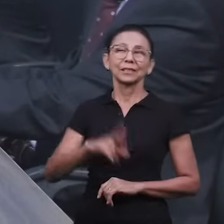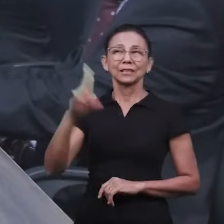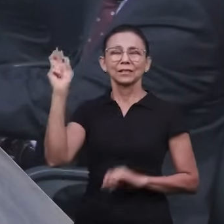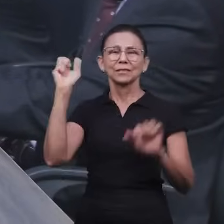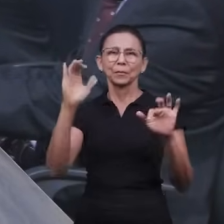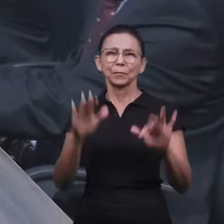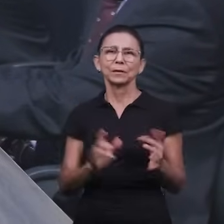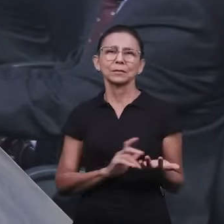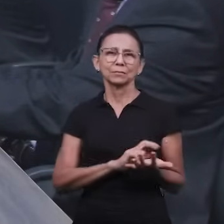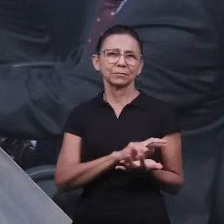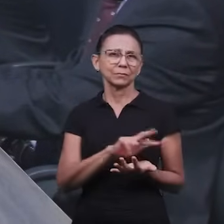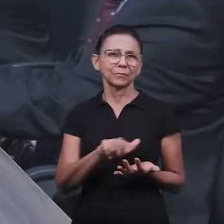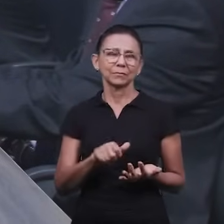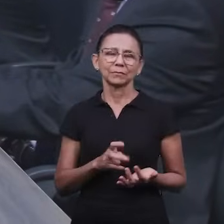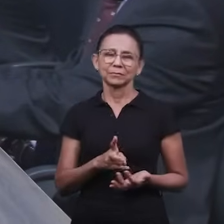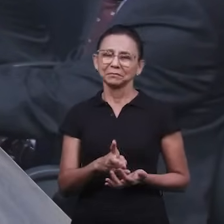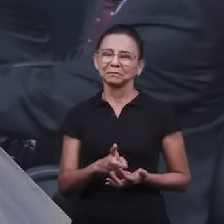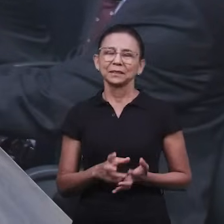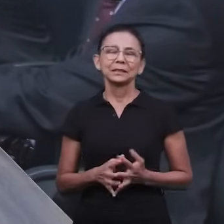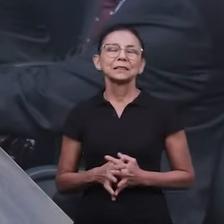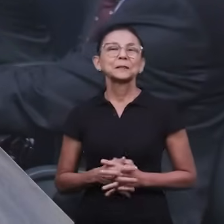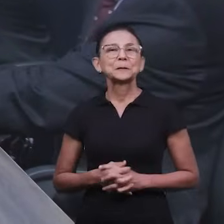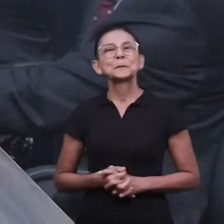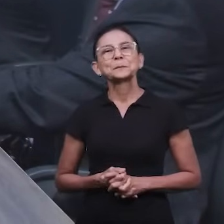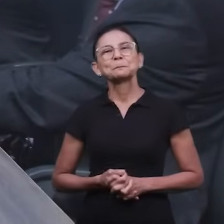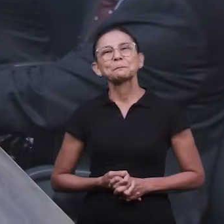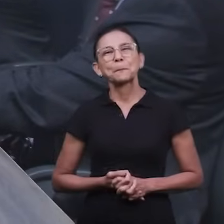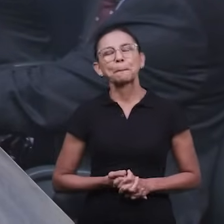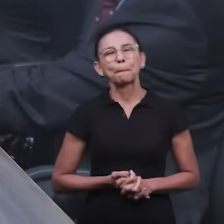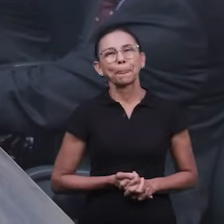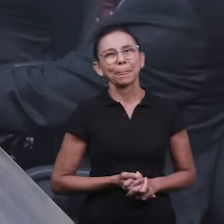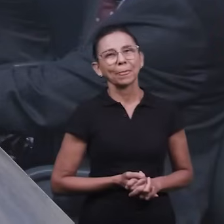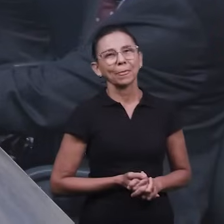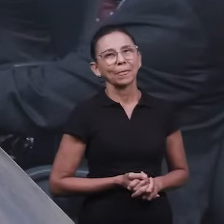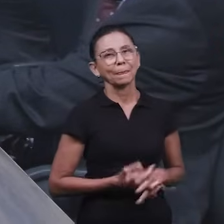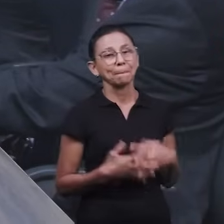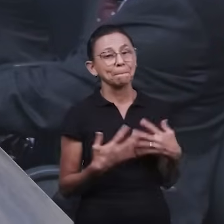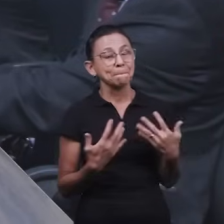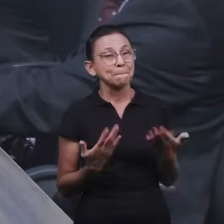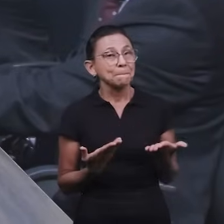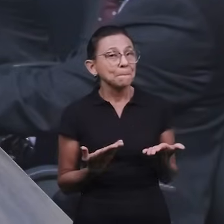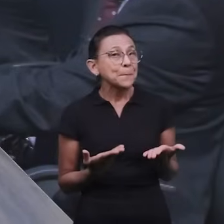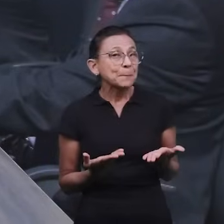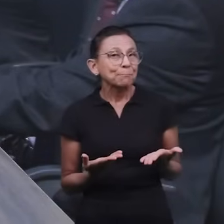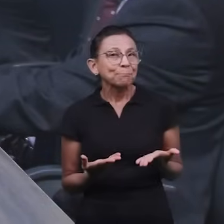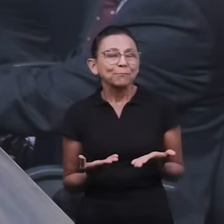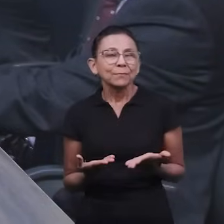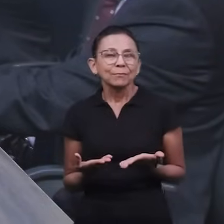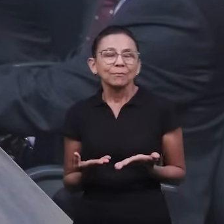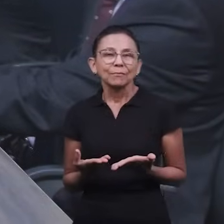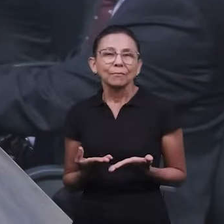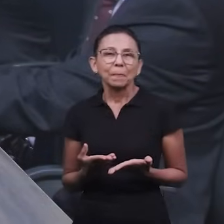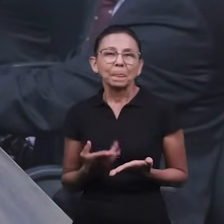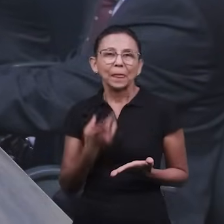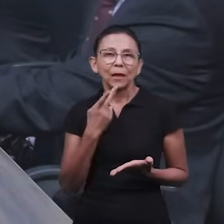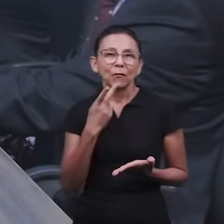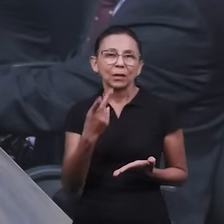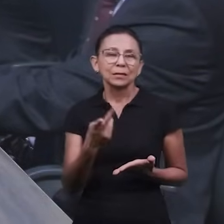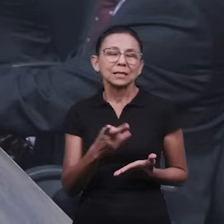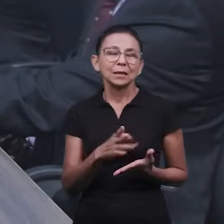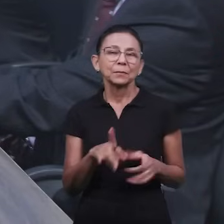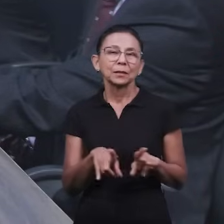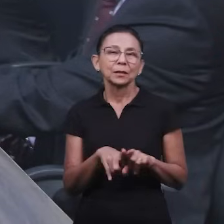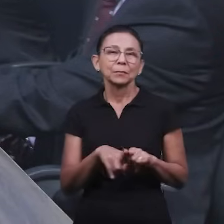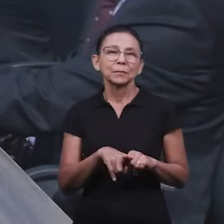sabia disso, soube disso, né? Sabe disso, né? Justamente. Então, eu sempre falo dos 10